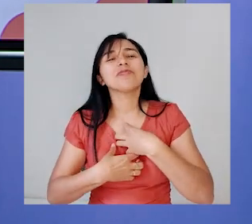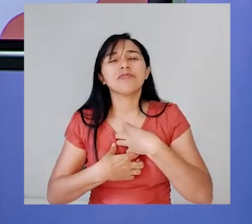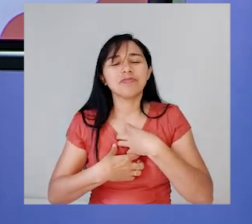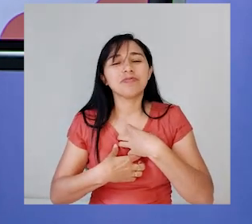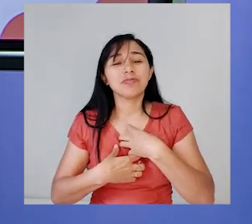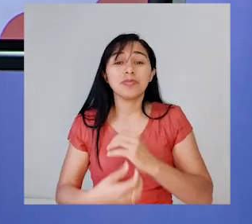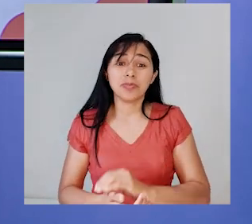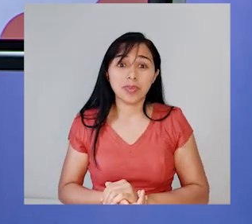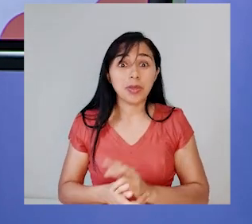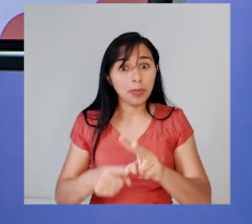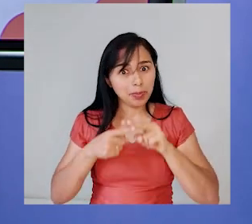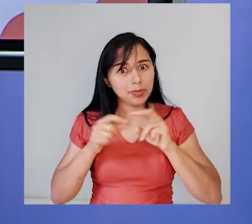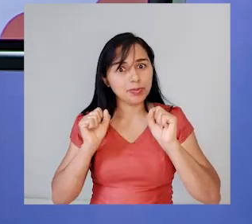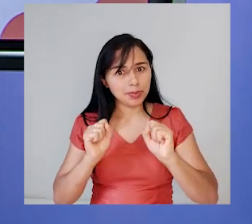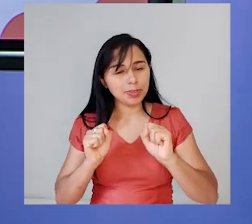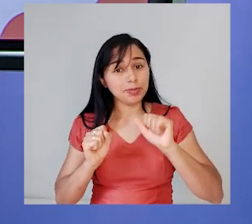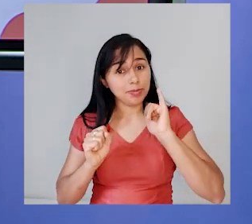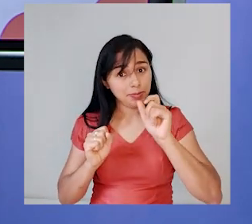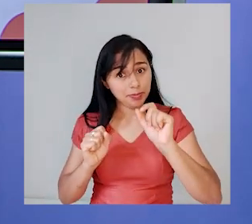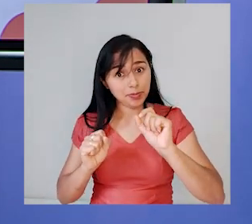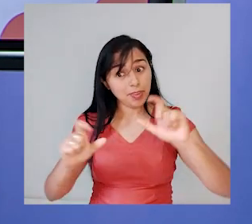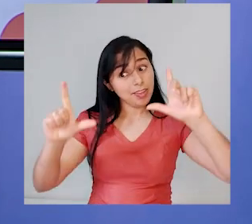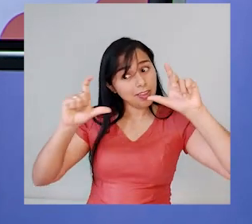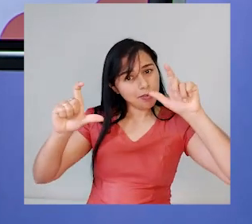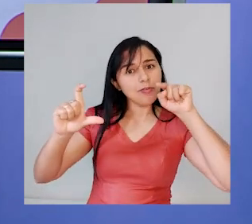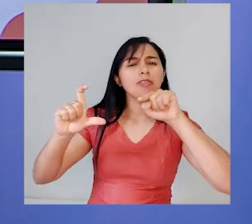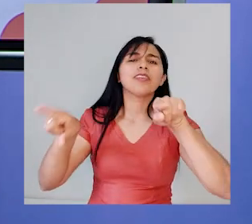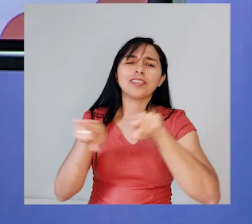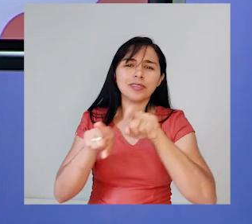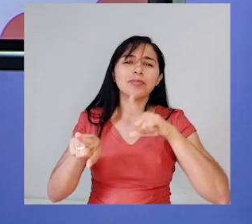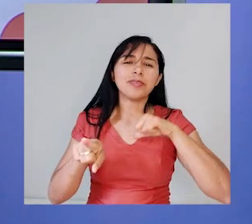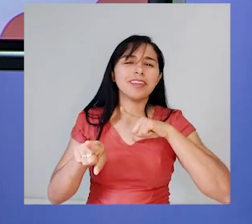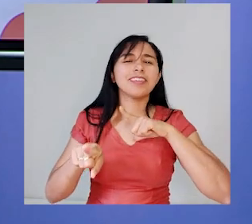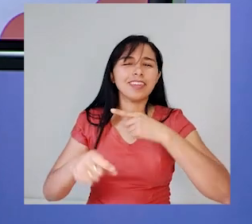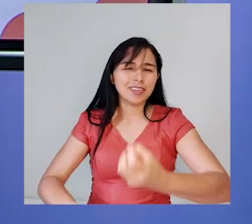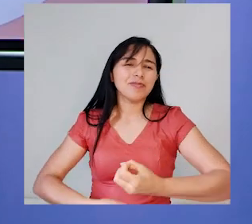podemos dizer que naquela fotografia tem poesia.